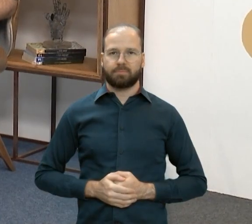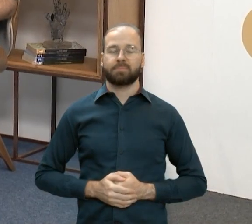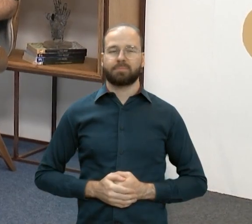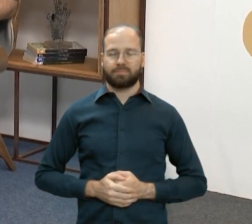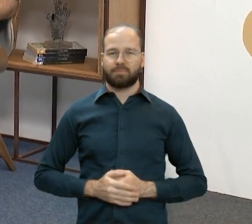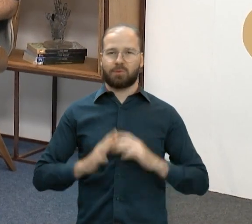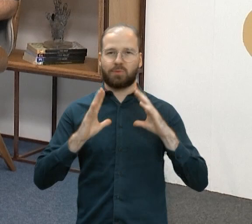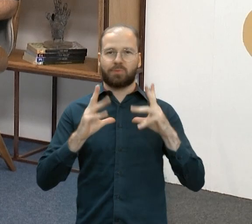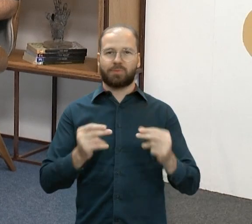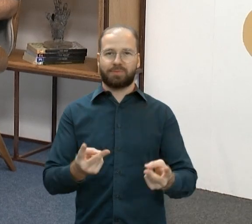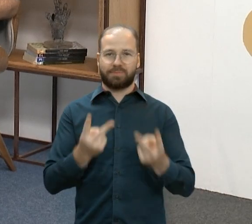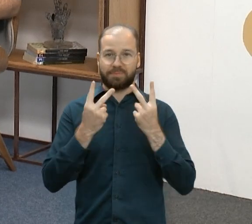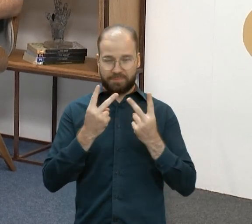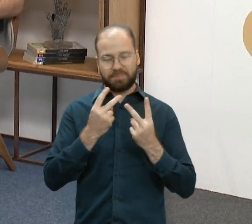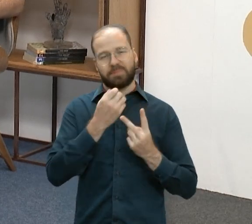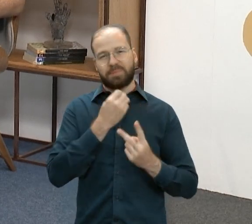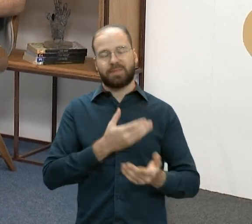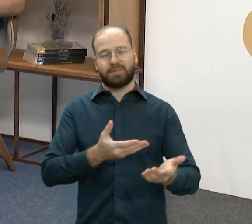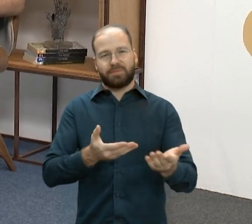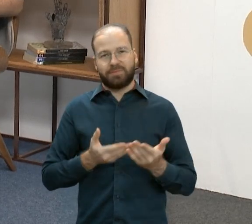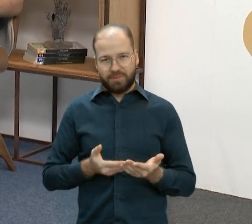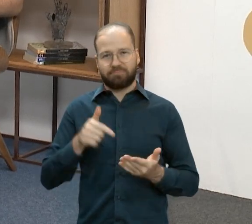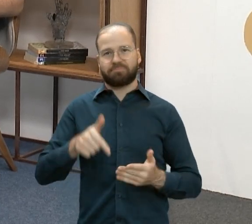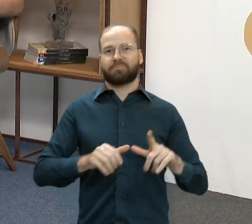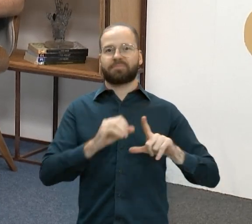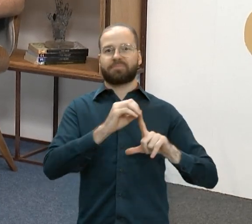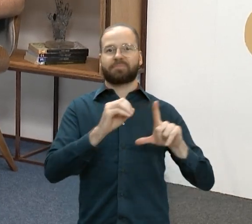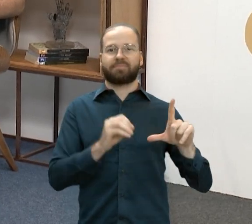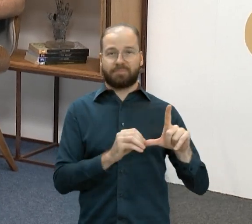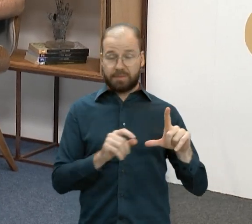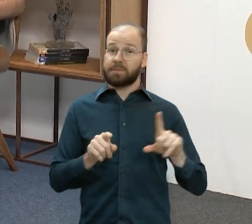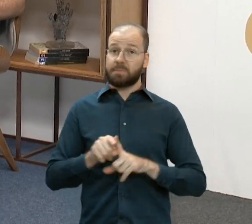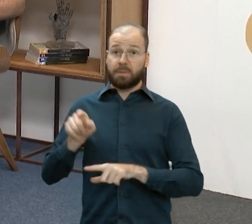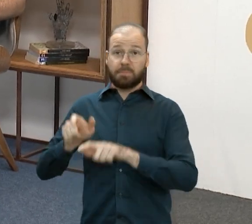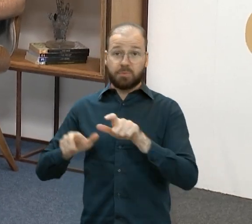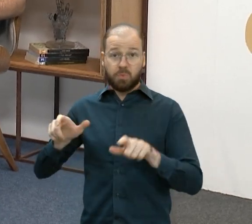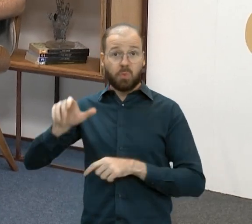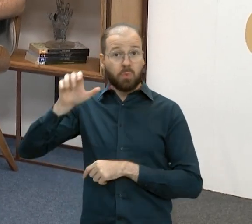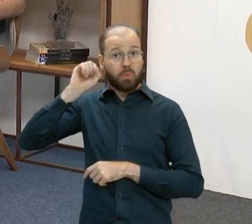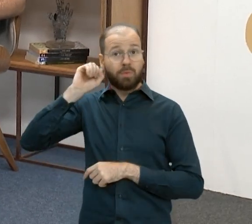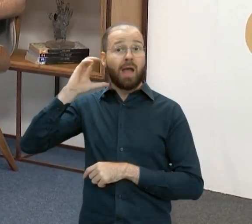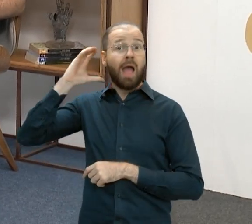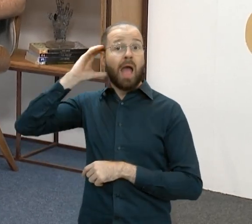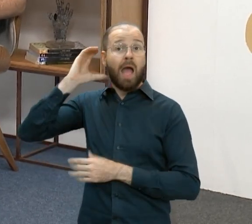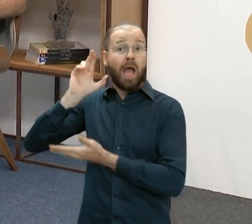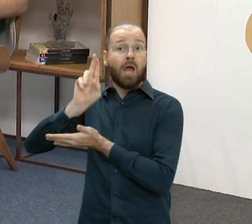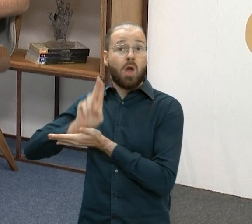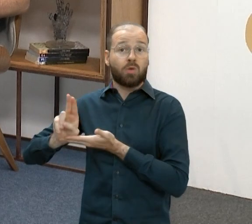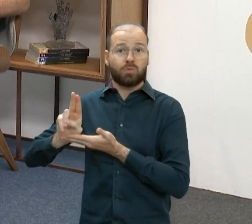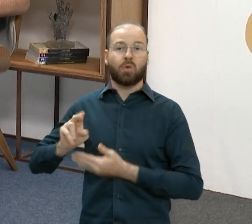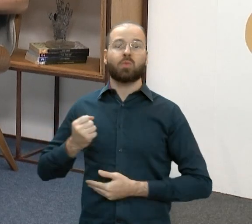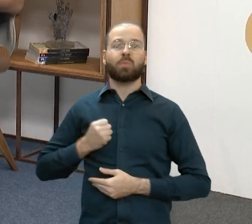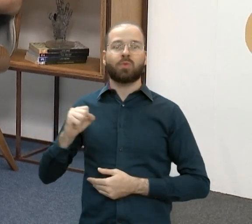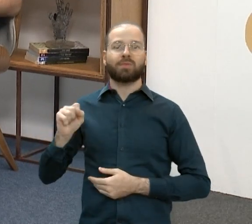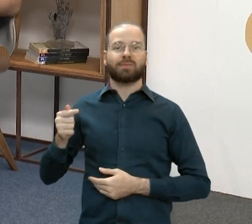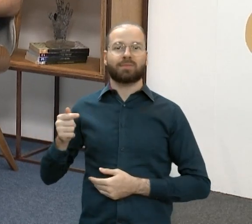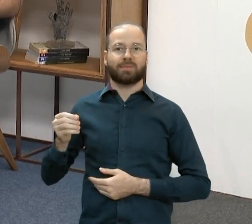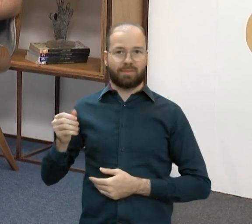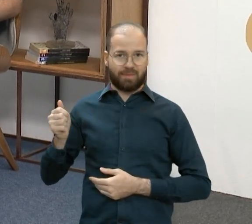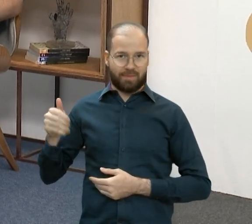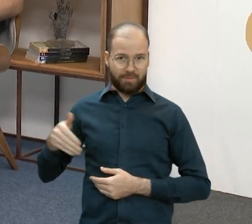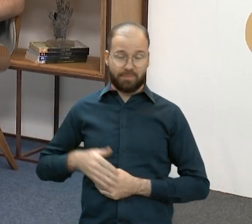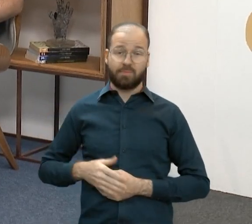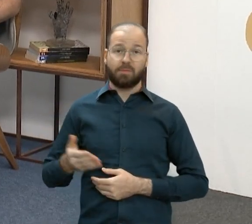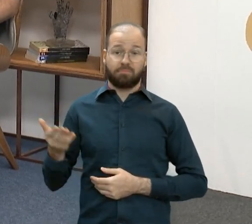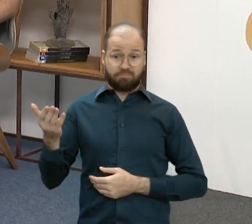Sejam muito bem-vindos vocês que acompanham a gente aqui pela TV UFG, também pela Rádio Universitária 870 AM. Eu sou Cássio